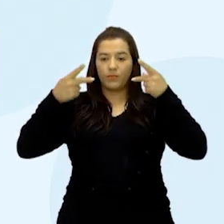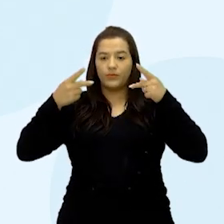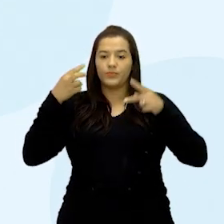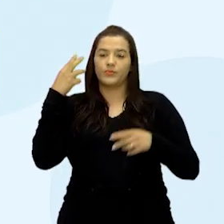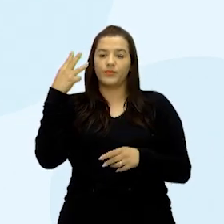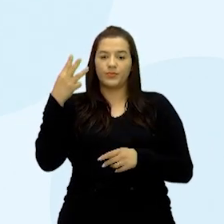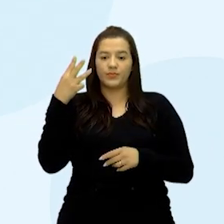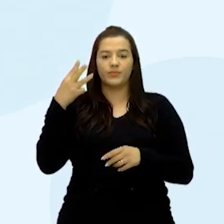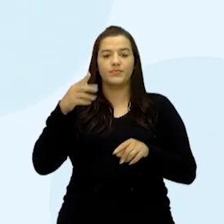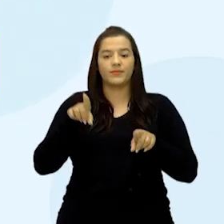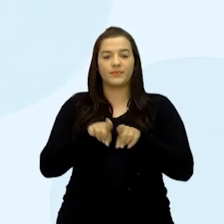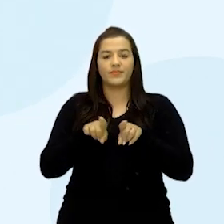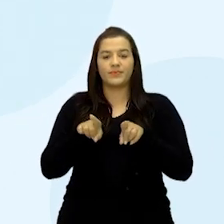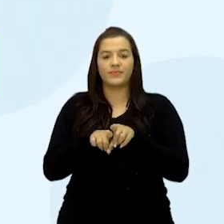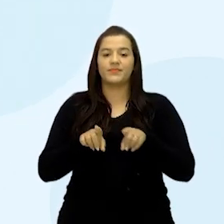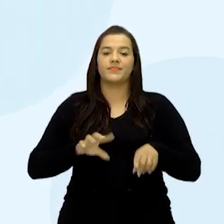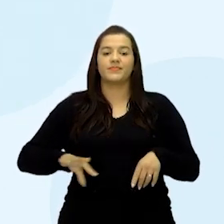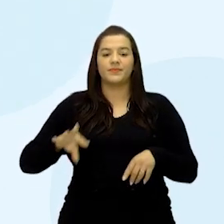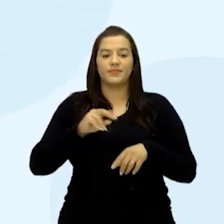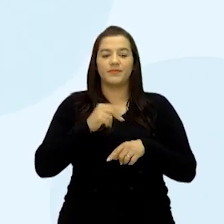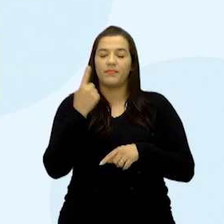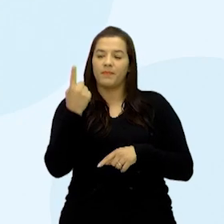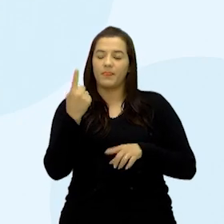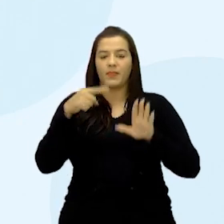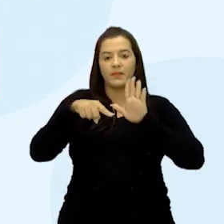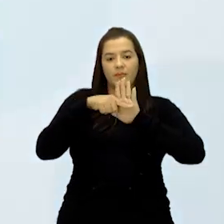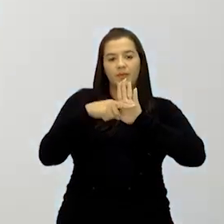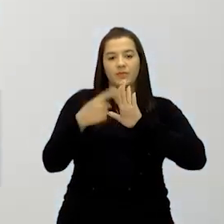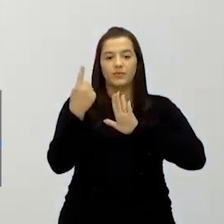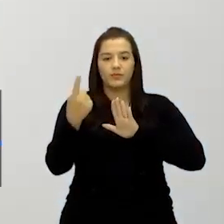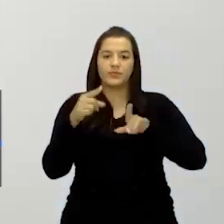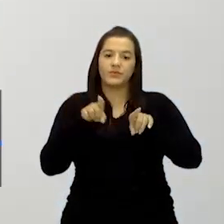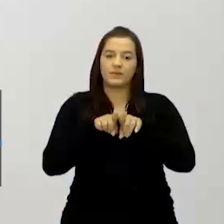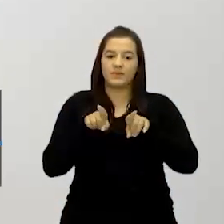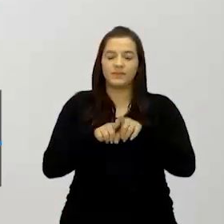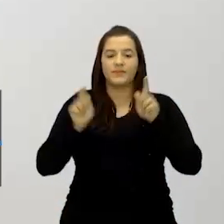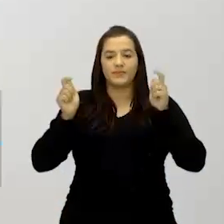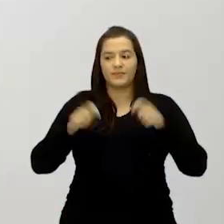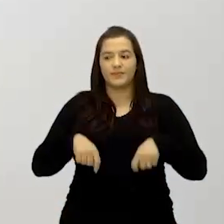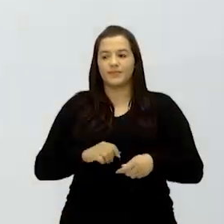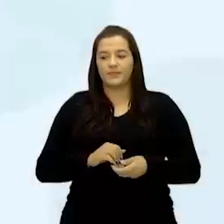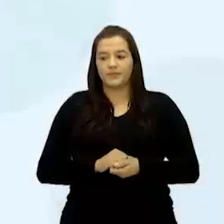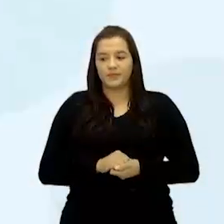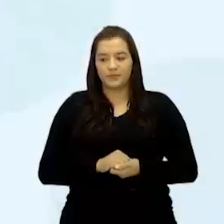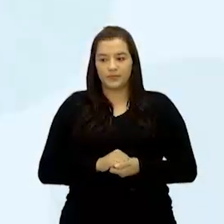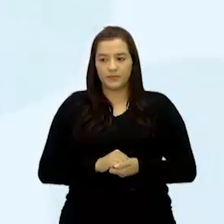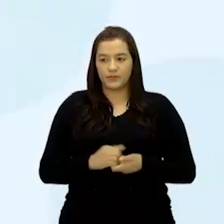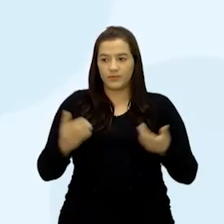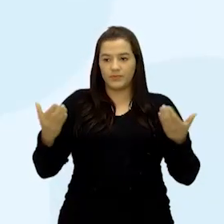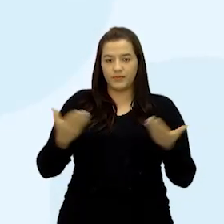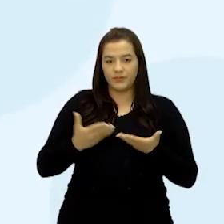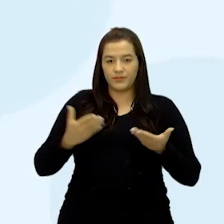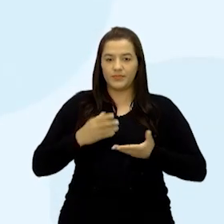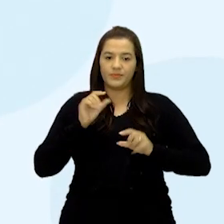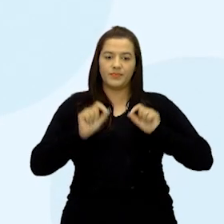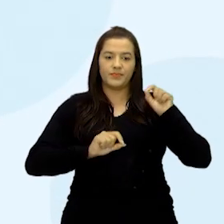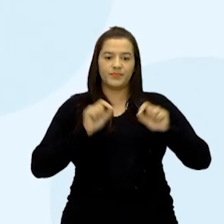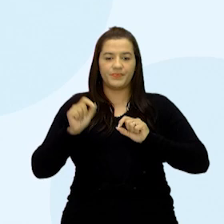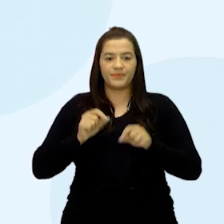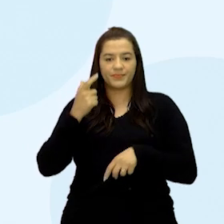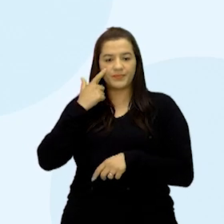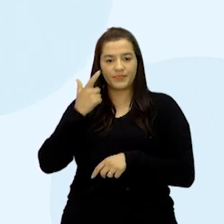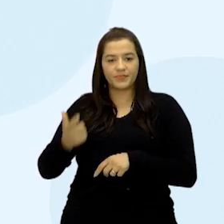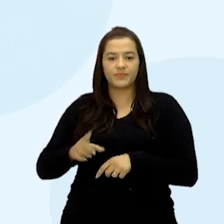múltiplos de 8 vezes menos 1, né? Poderia ser também. Bom, agora, como que a gente vai montar? Tem mais atividade aí,